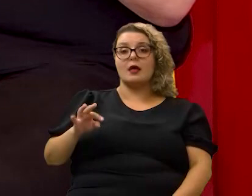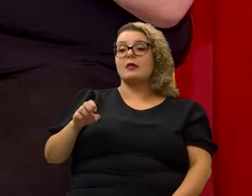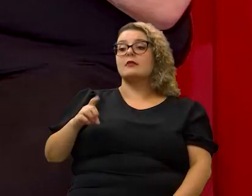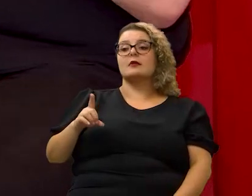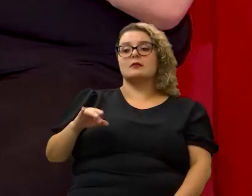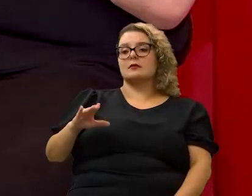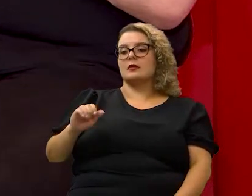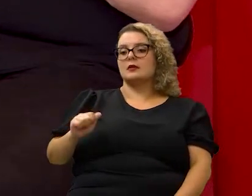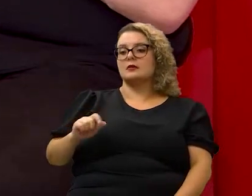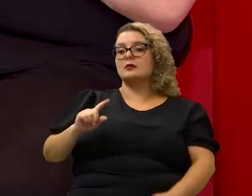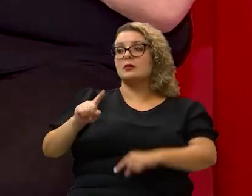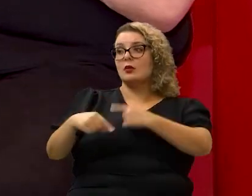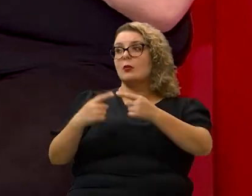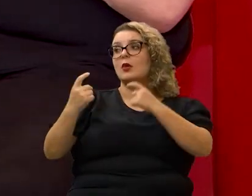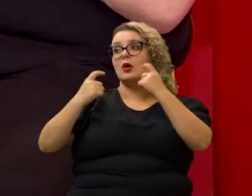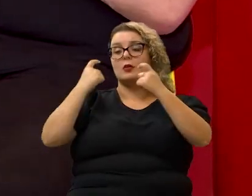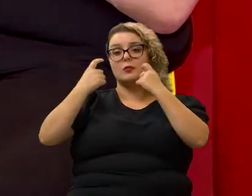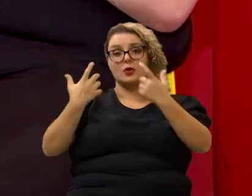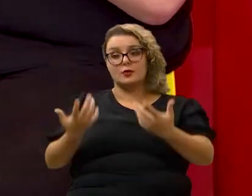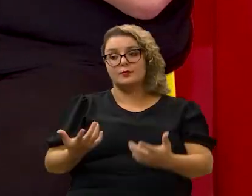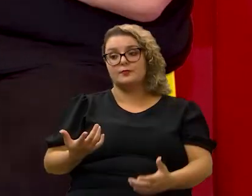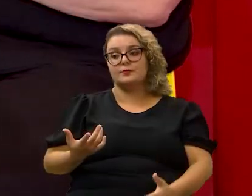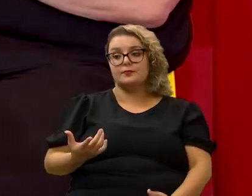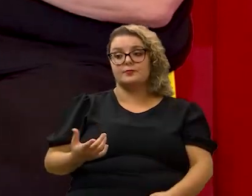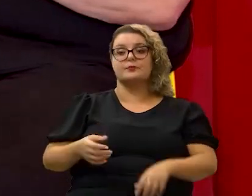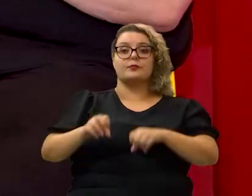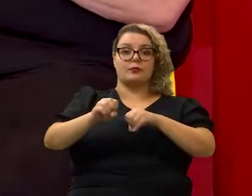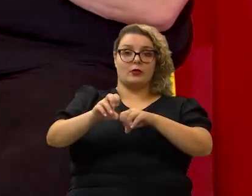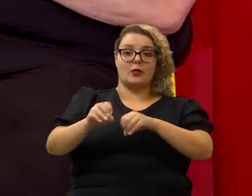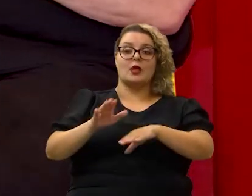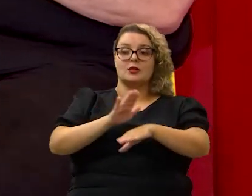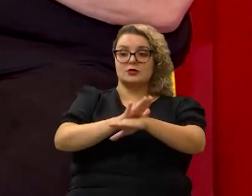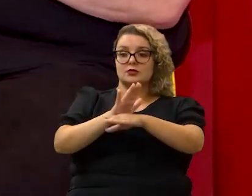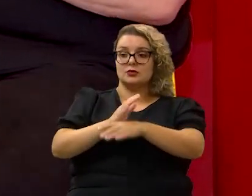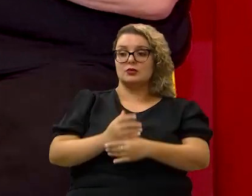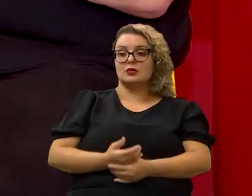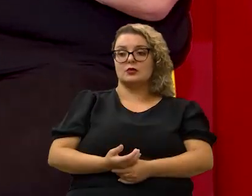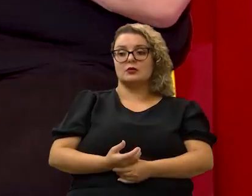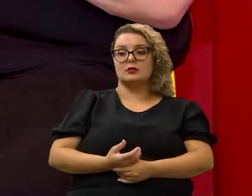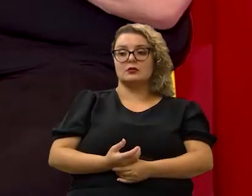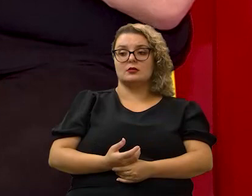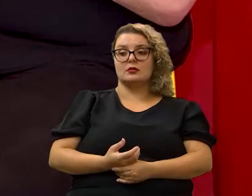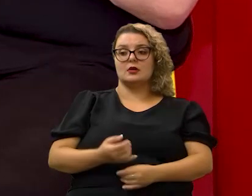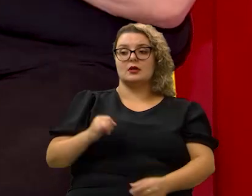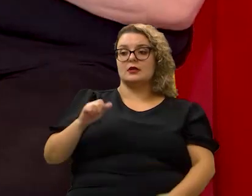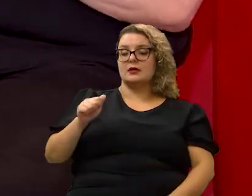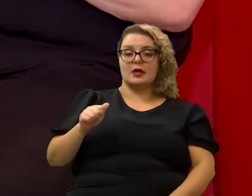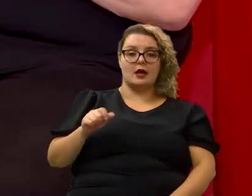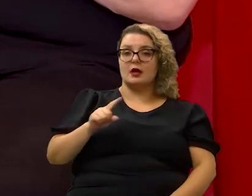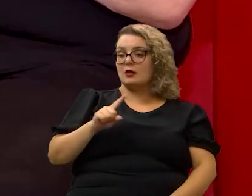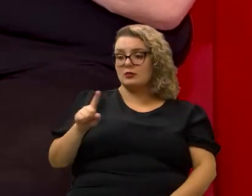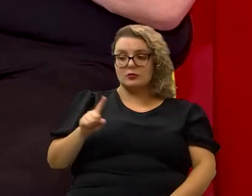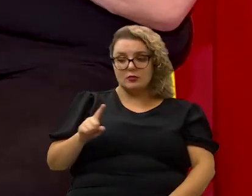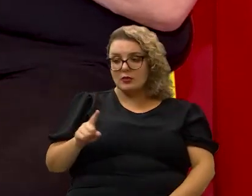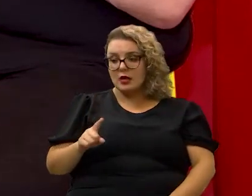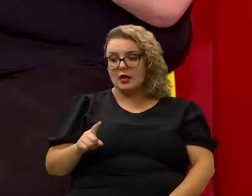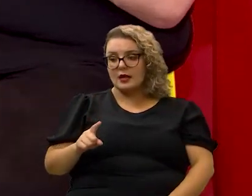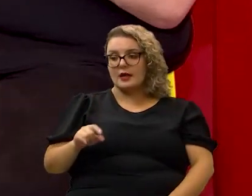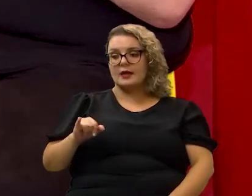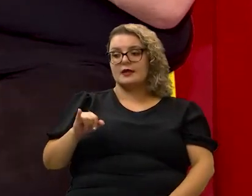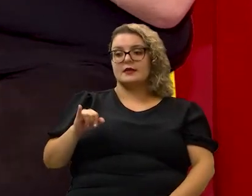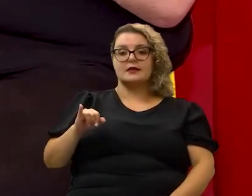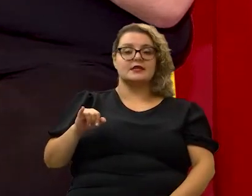E também tem uma outra preocupação que nós vamos ter de ensinar, de ajudar. A IA não é isenta. Se